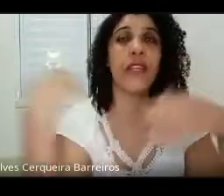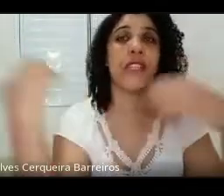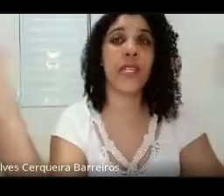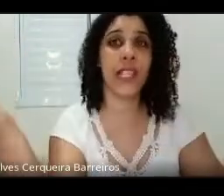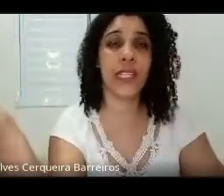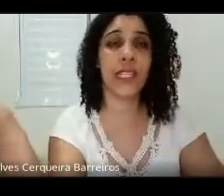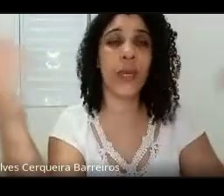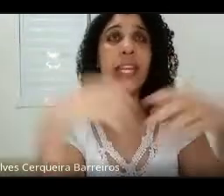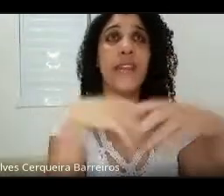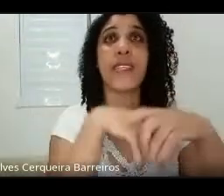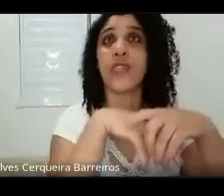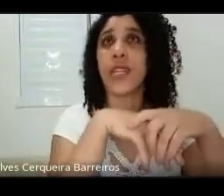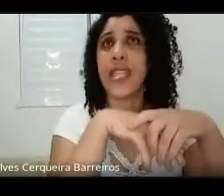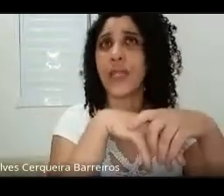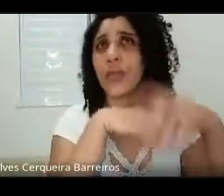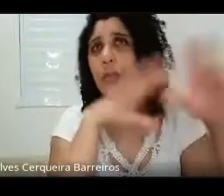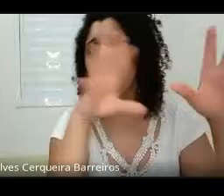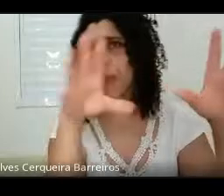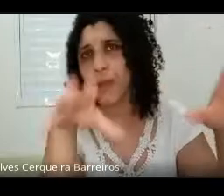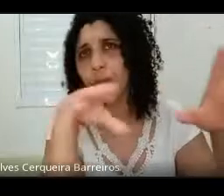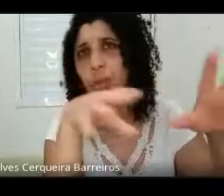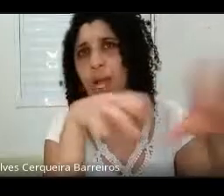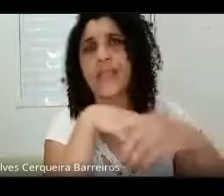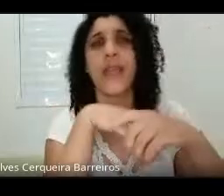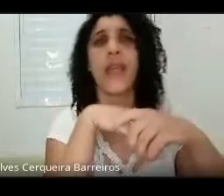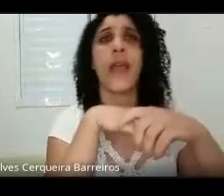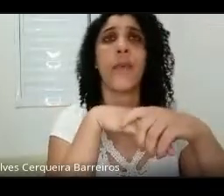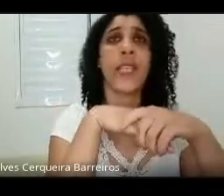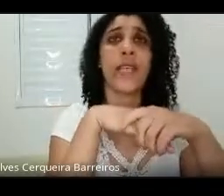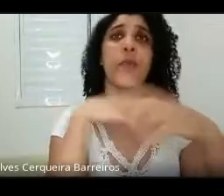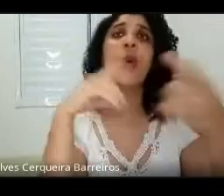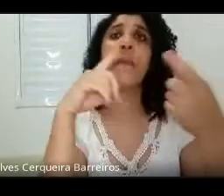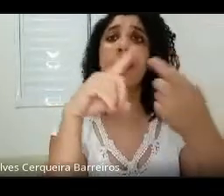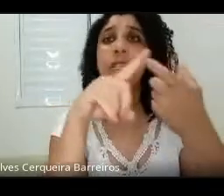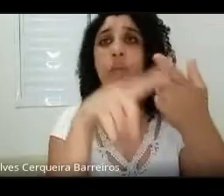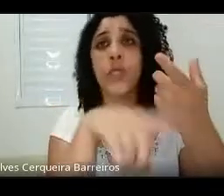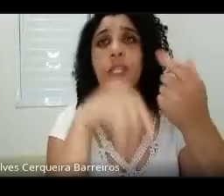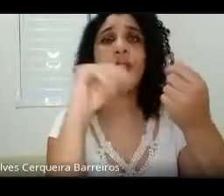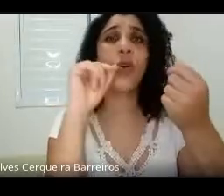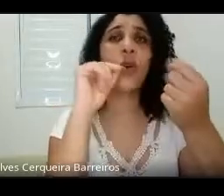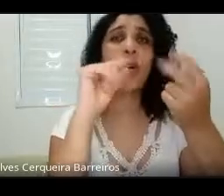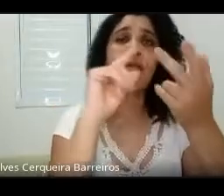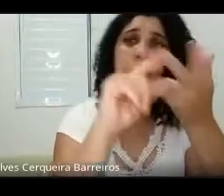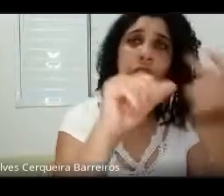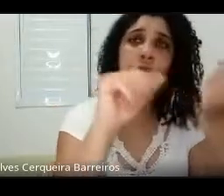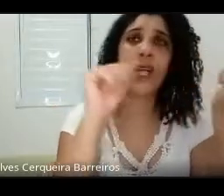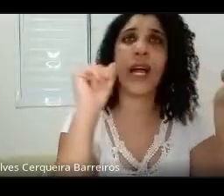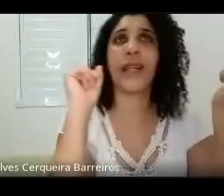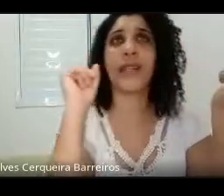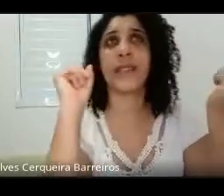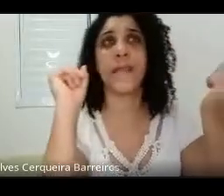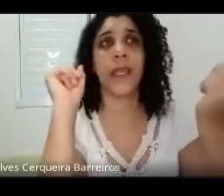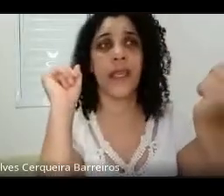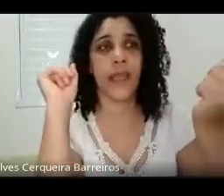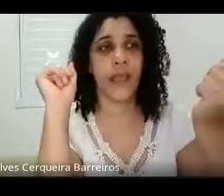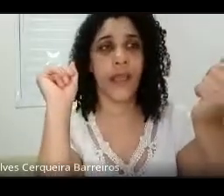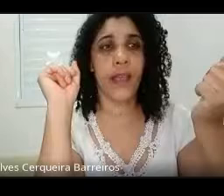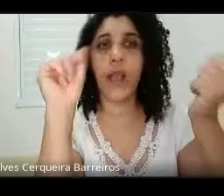alfabeto ele faz parte da língua, ele vai ser utilizado em momentos bem pontuais, por exemplo, para dizer nome de pessoas, nome de